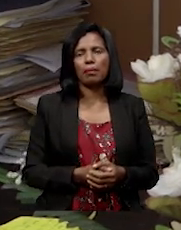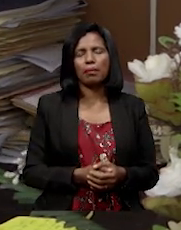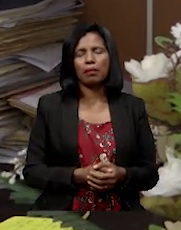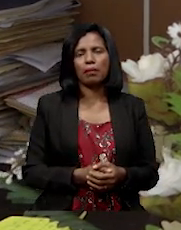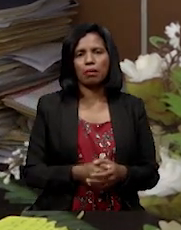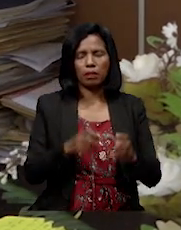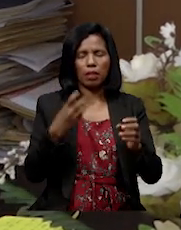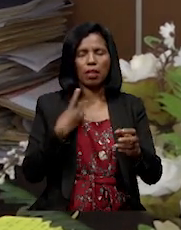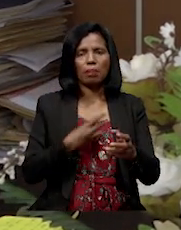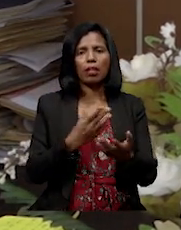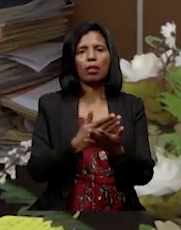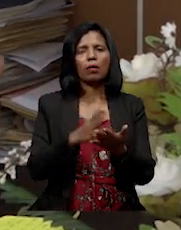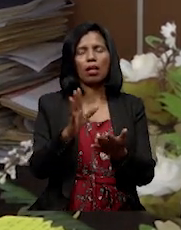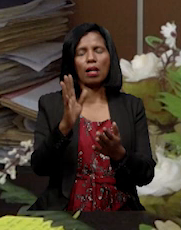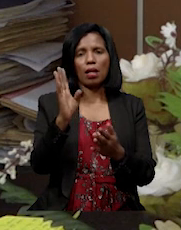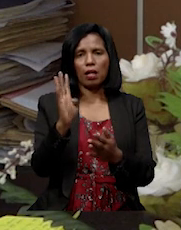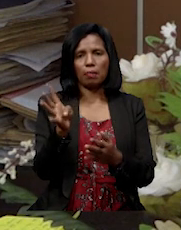darumo orçamento de já be